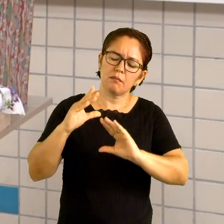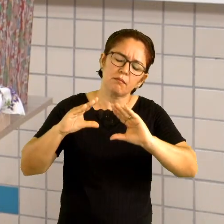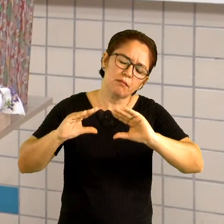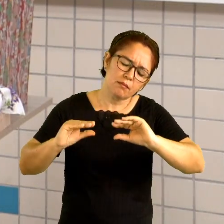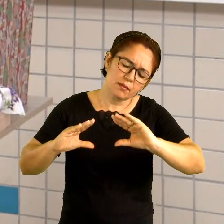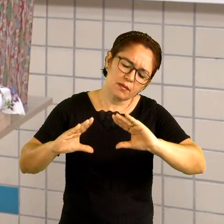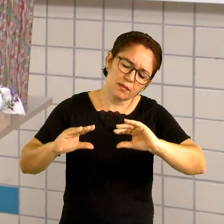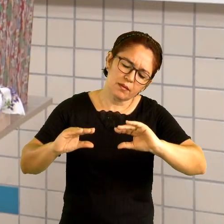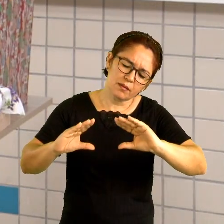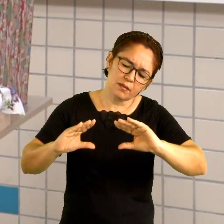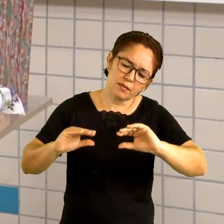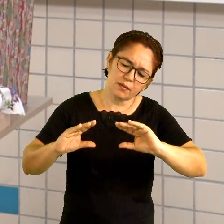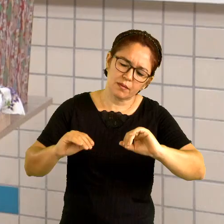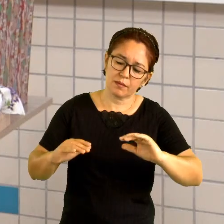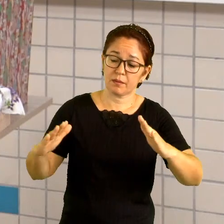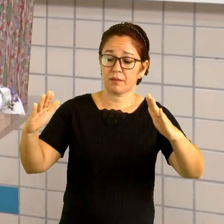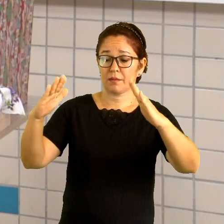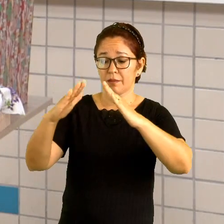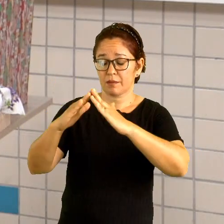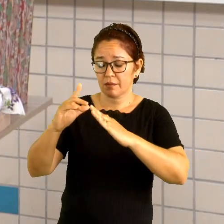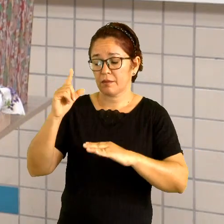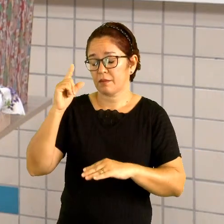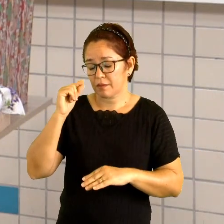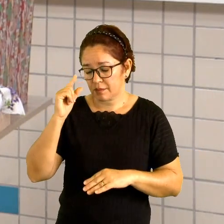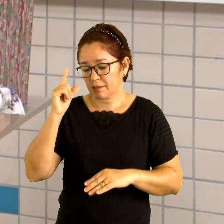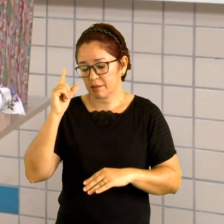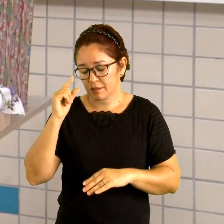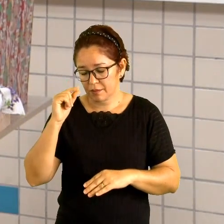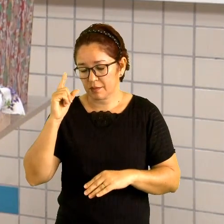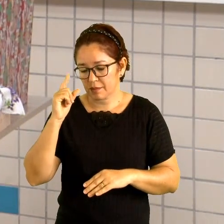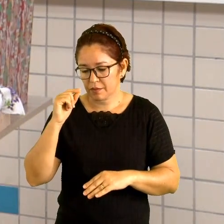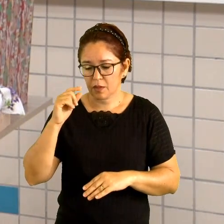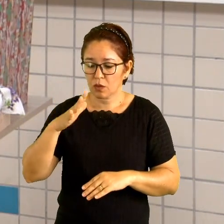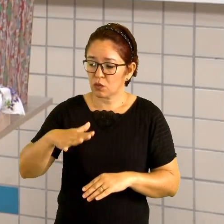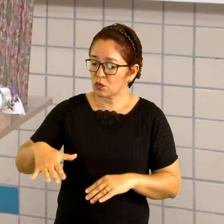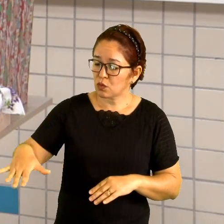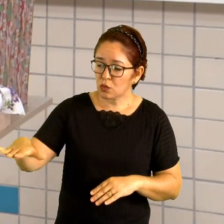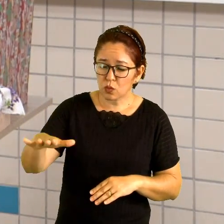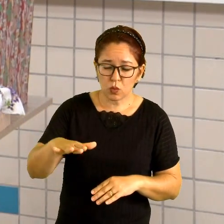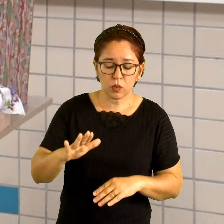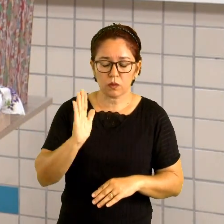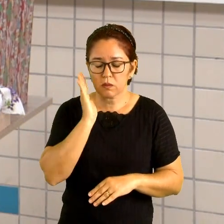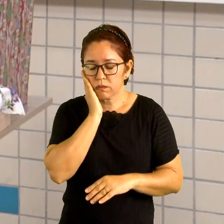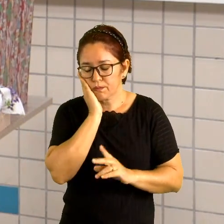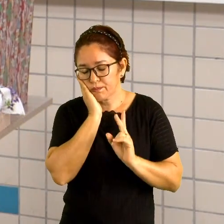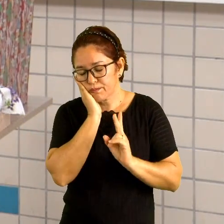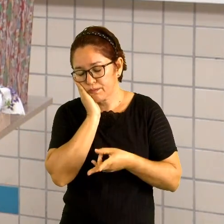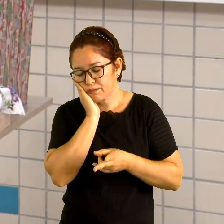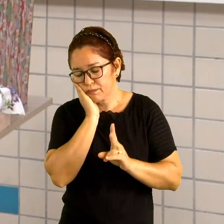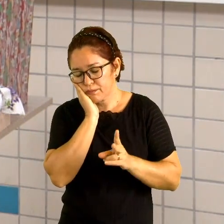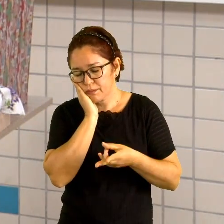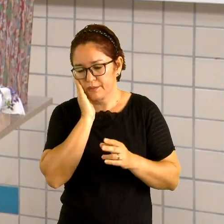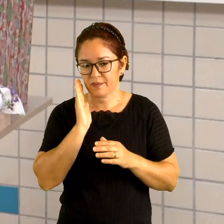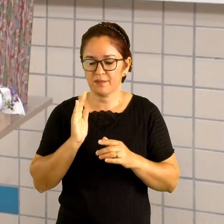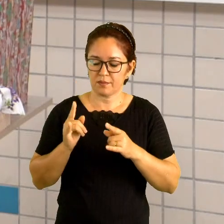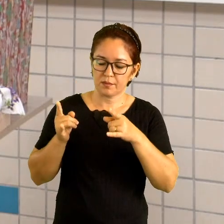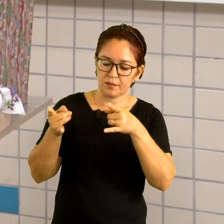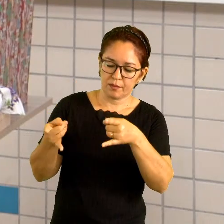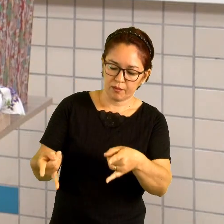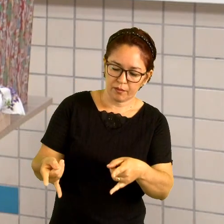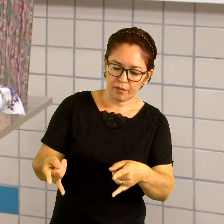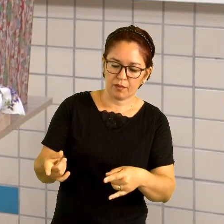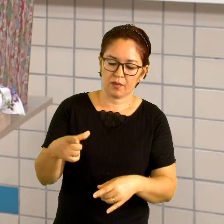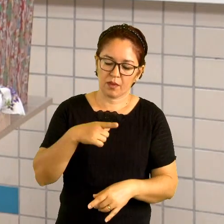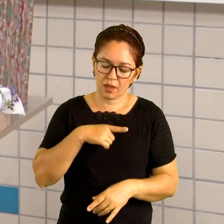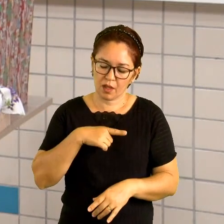aconchegante, numa casa sonolenta, onde todos viviam dormindo. Nessa cama tinha uma